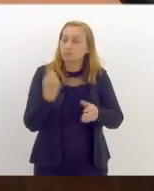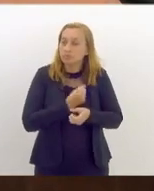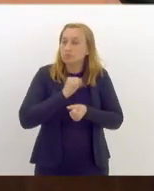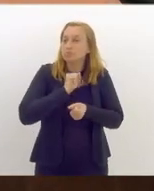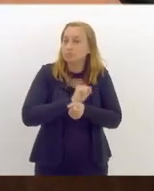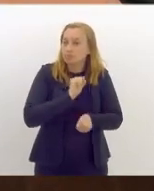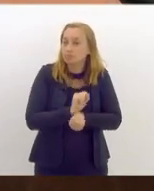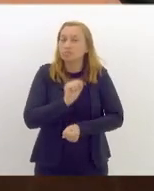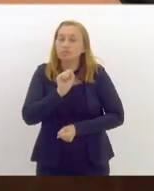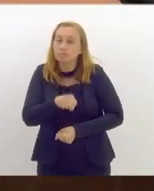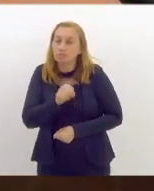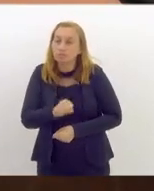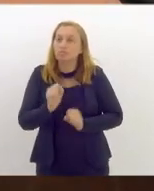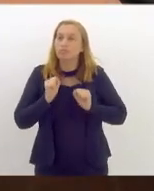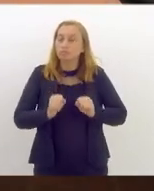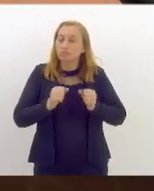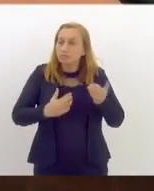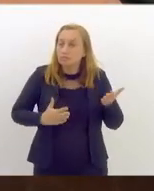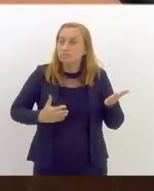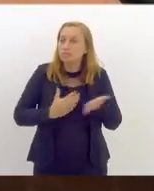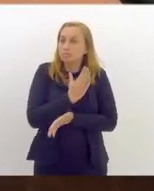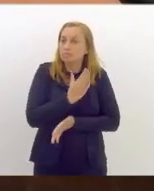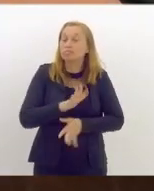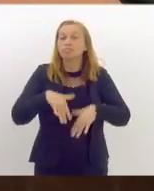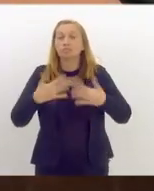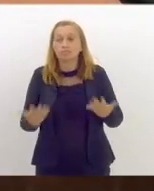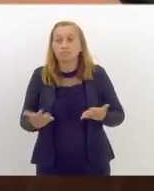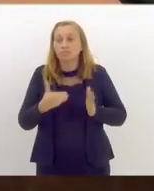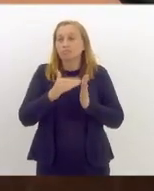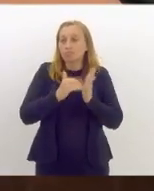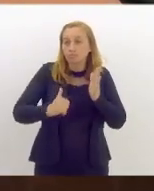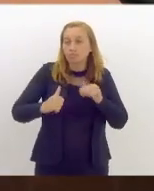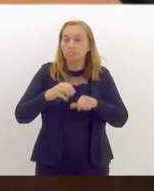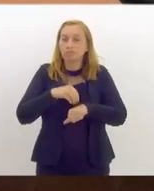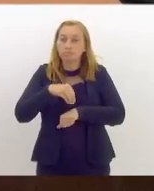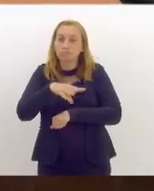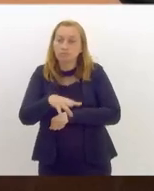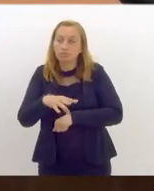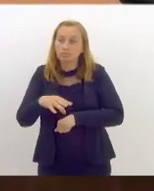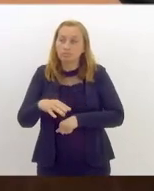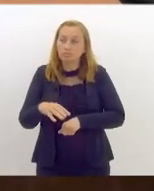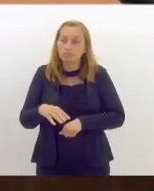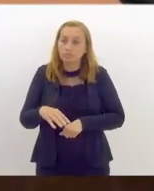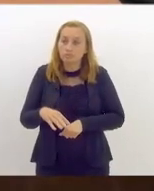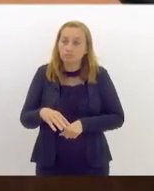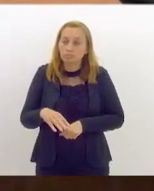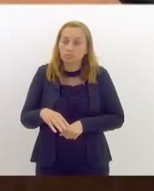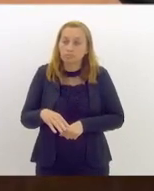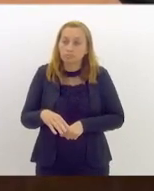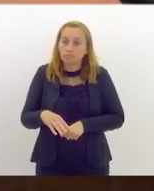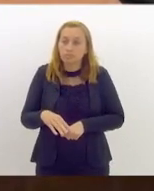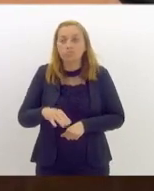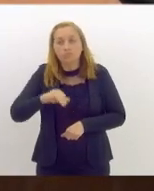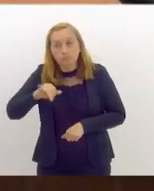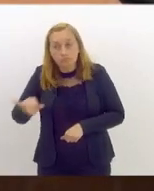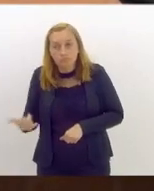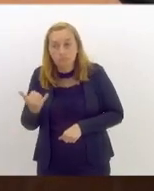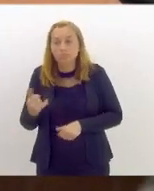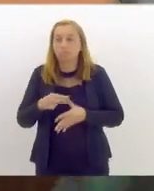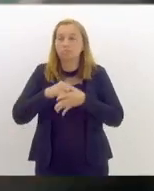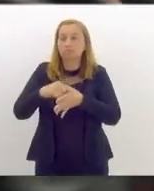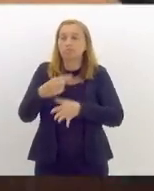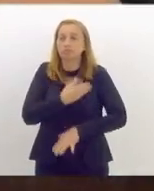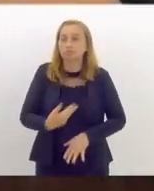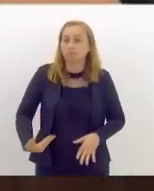sim que a gente possa provar então a gente retira o destaque aproveitando ao